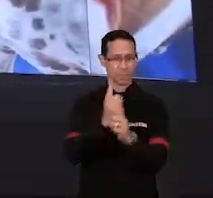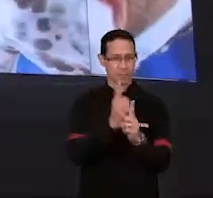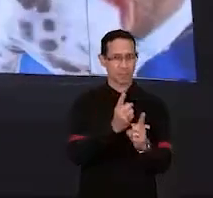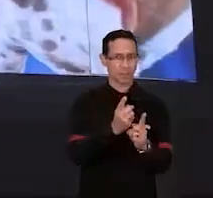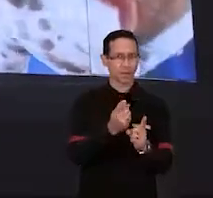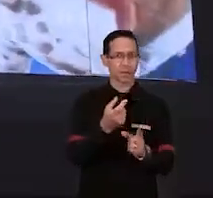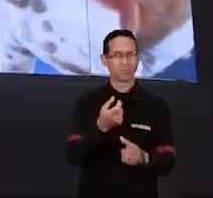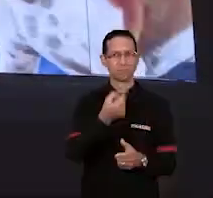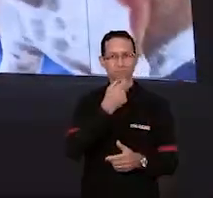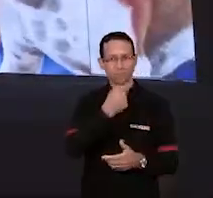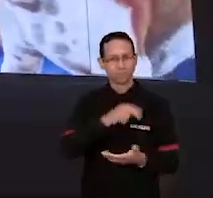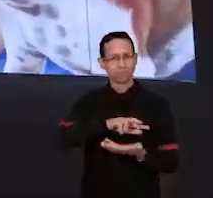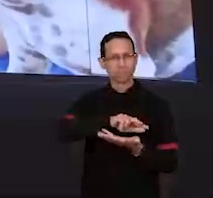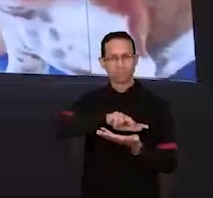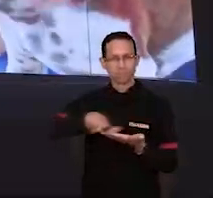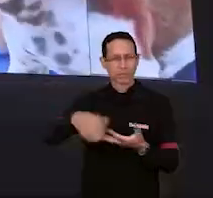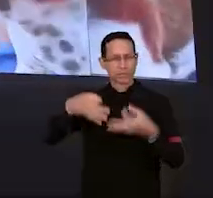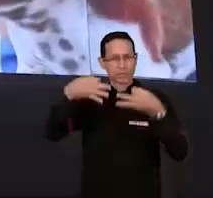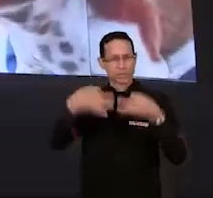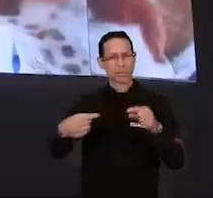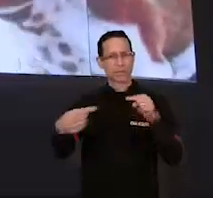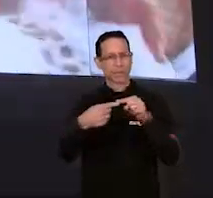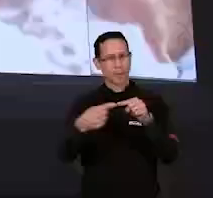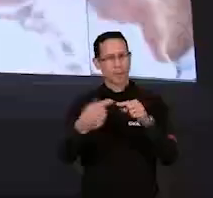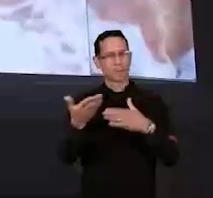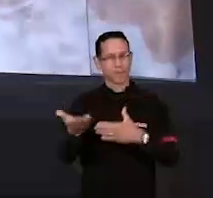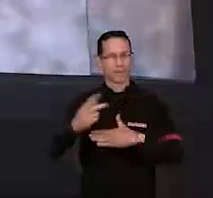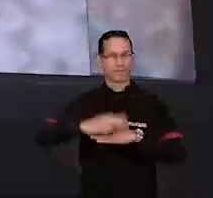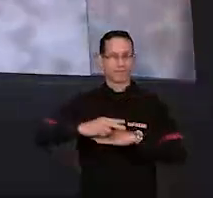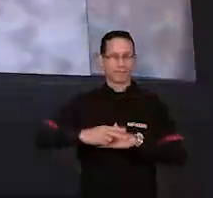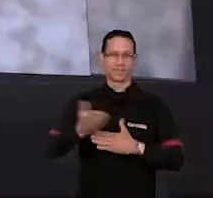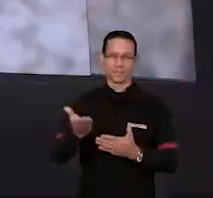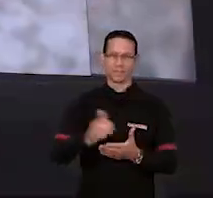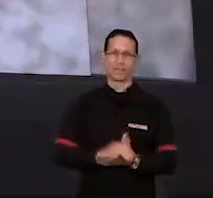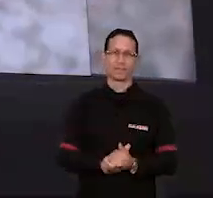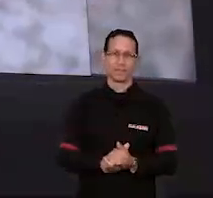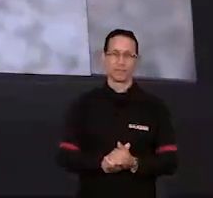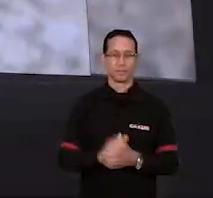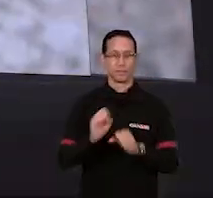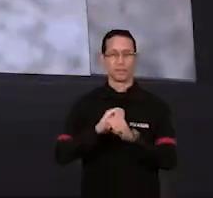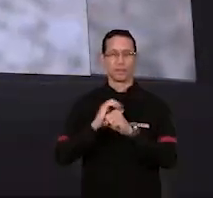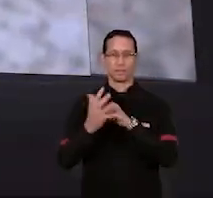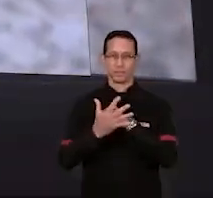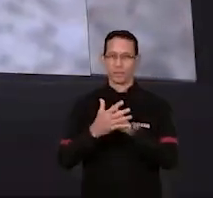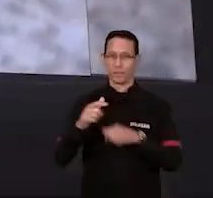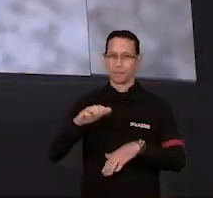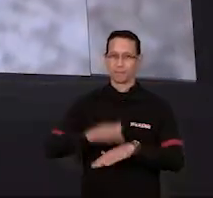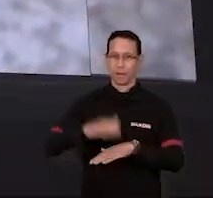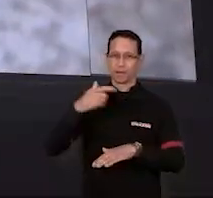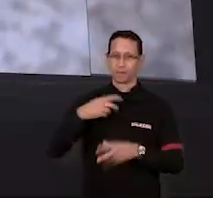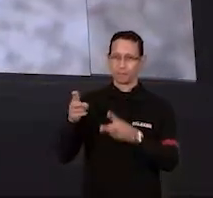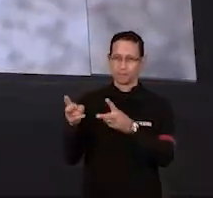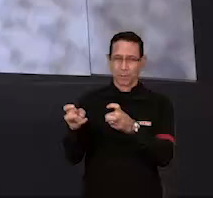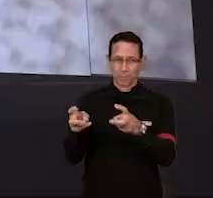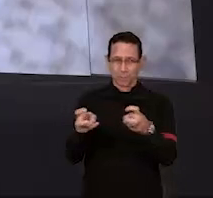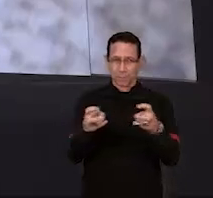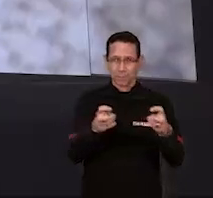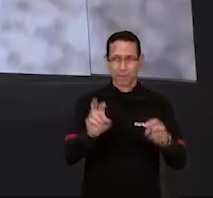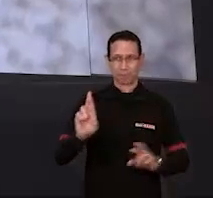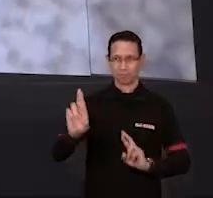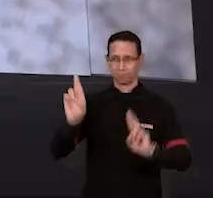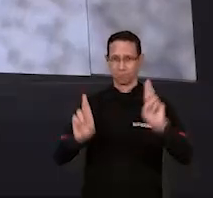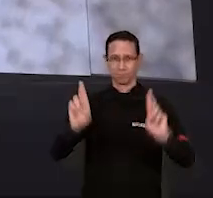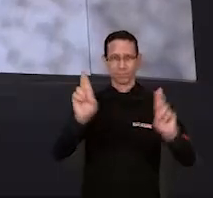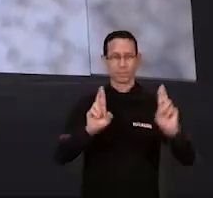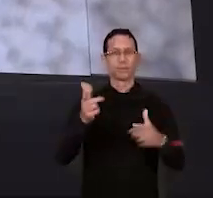adequado e selecionarmos o produto correto aos nossos pacientes. A pandemia trouxe maior percepção aos tutores a